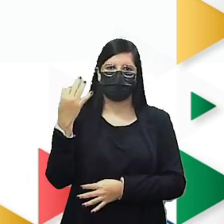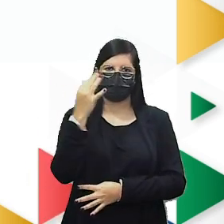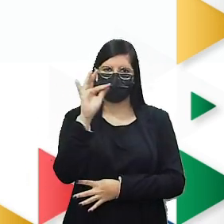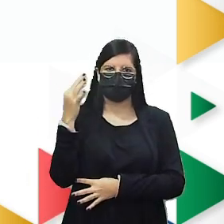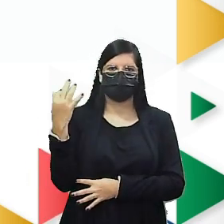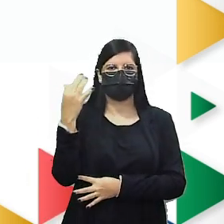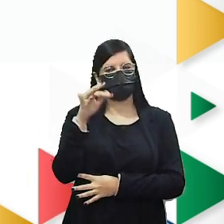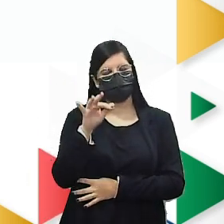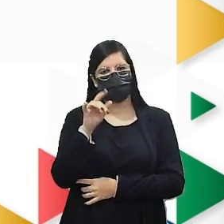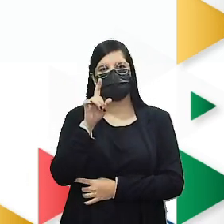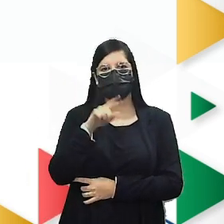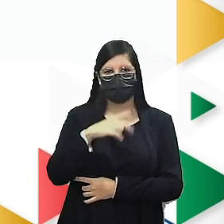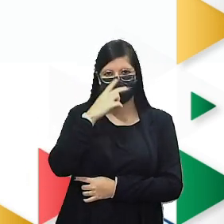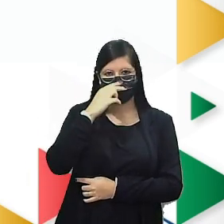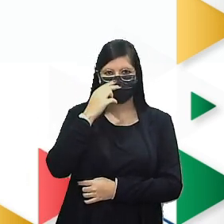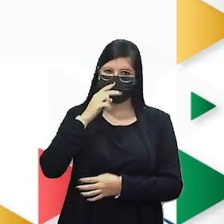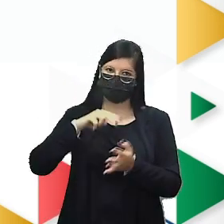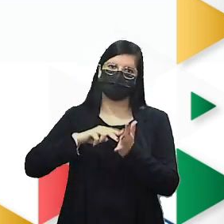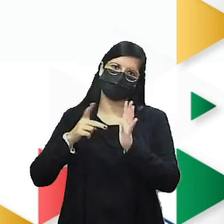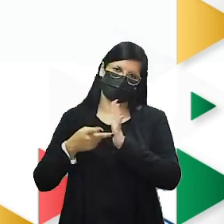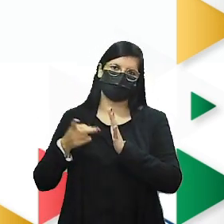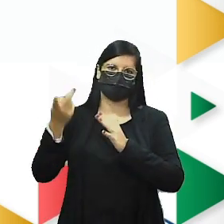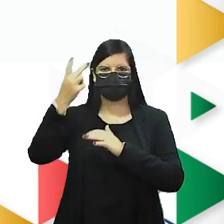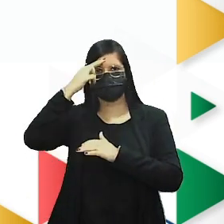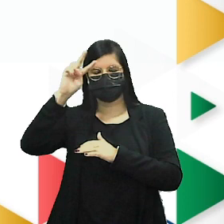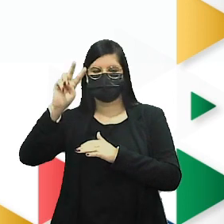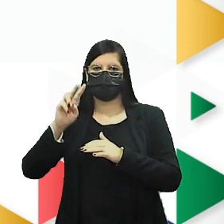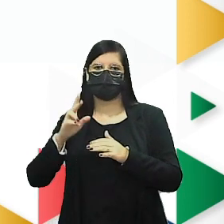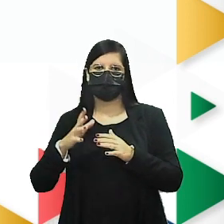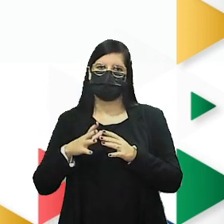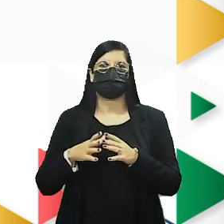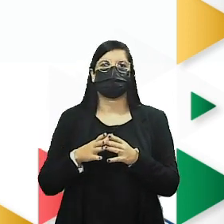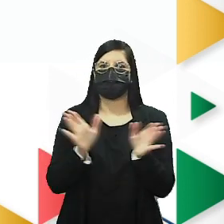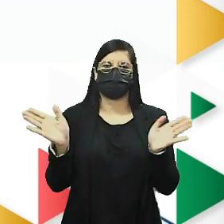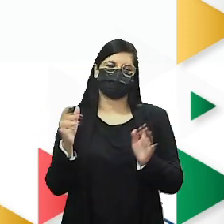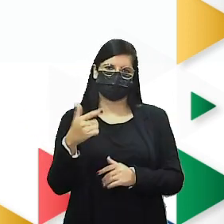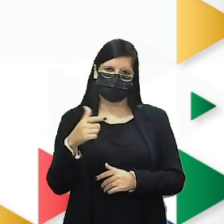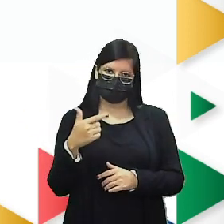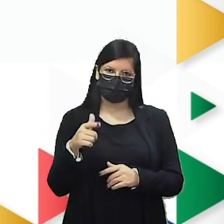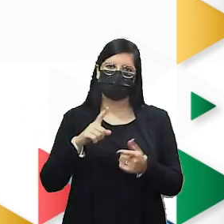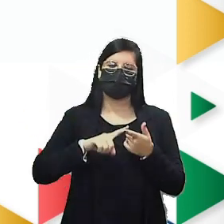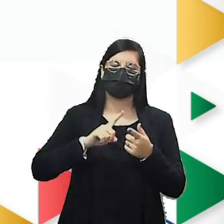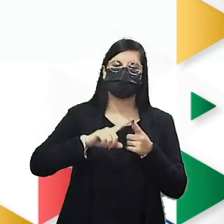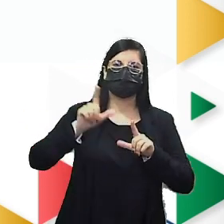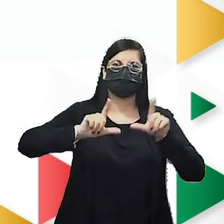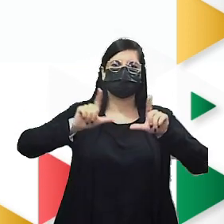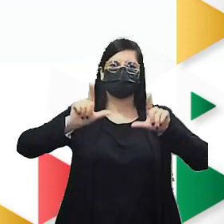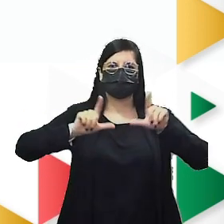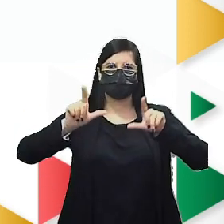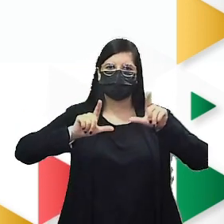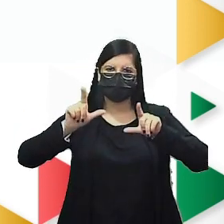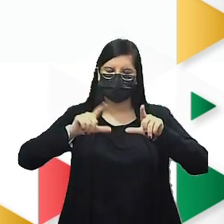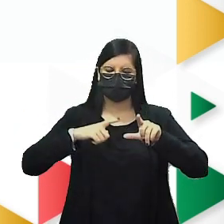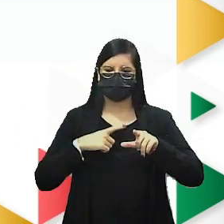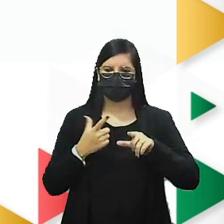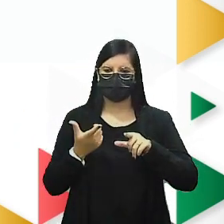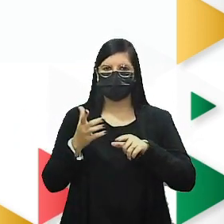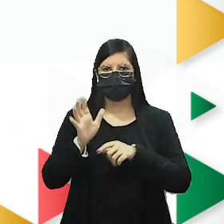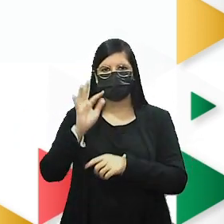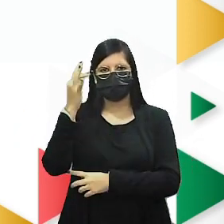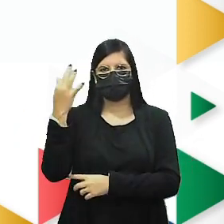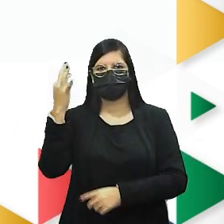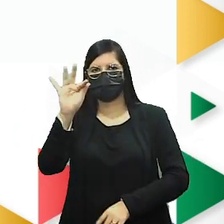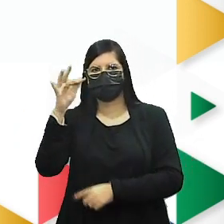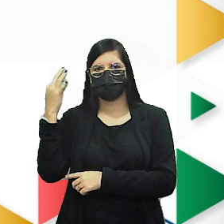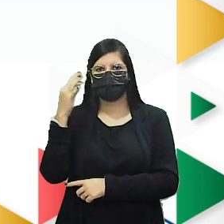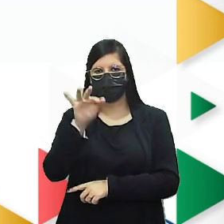a essência da história é a mesma nas duas, então eles não fogem do folclore original. E também tem uma série de televisão que está inspirado mais ainda no folclore,